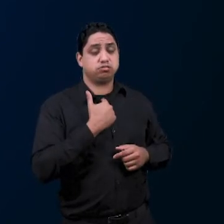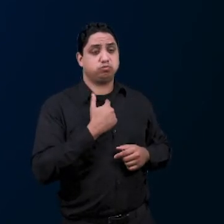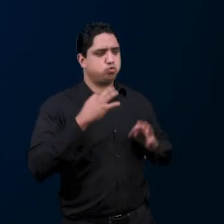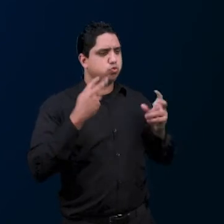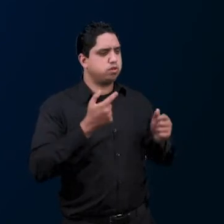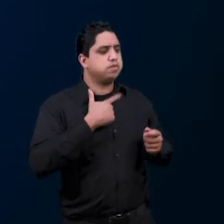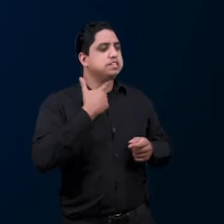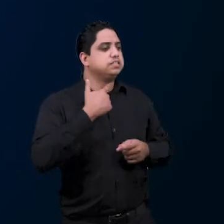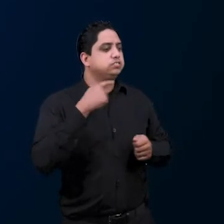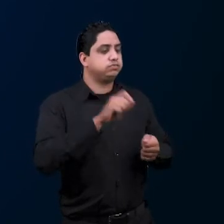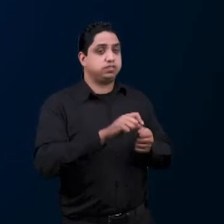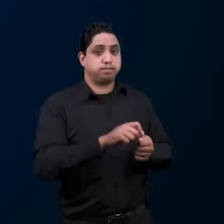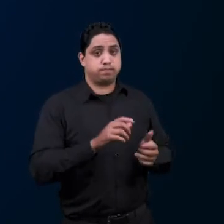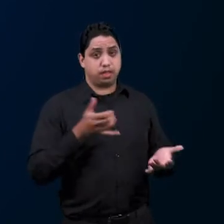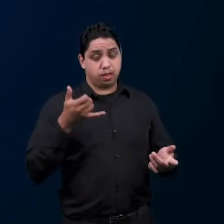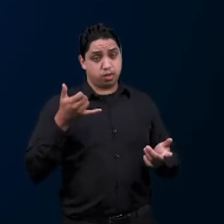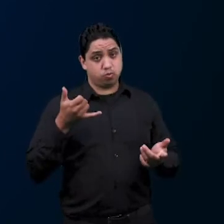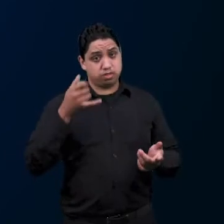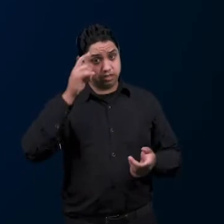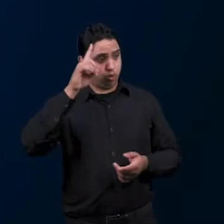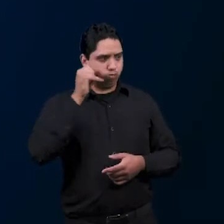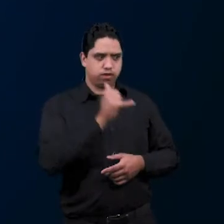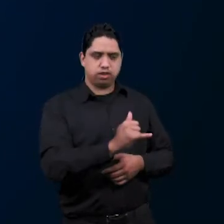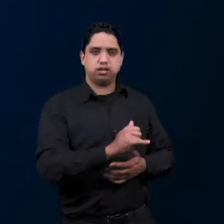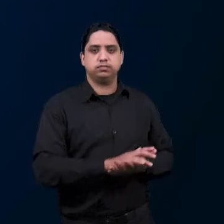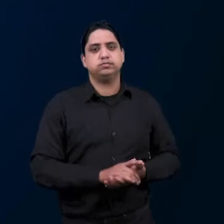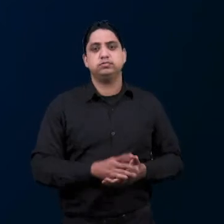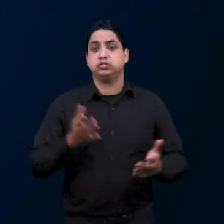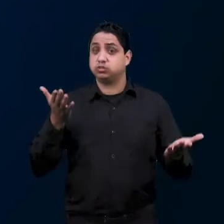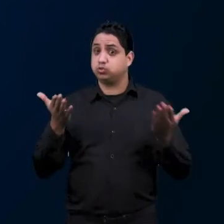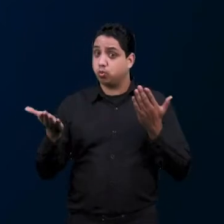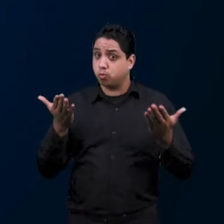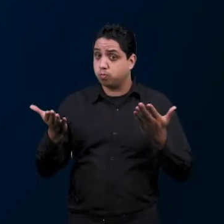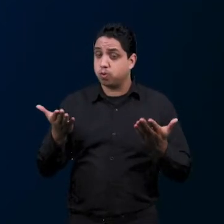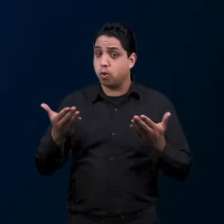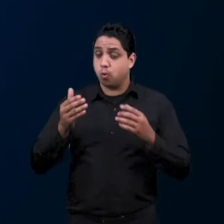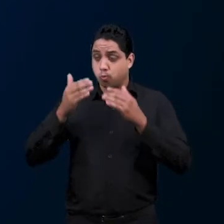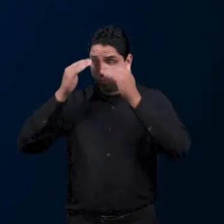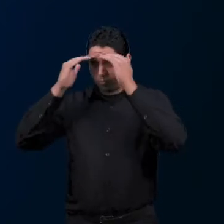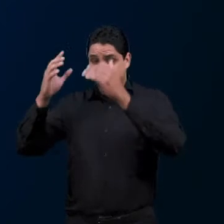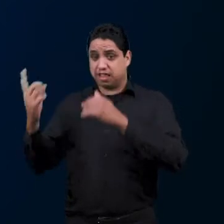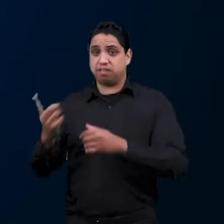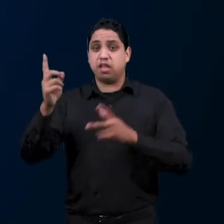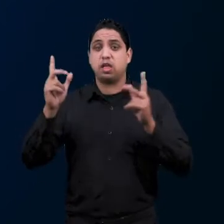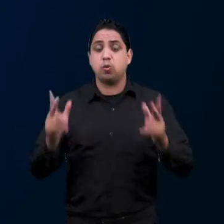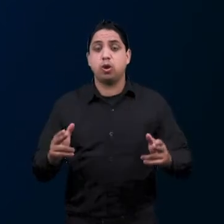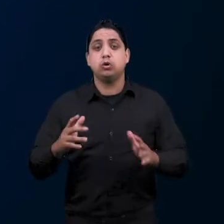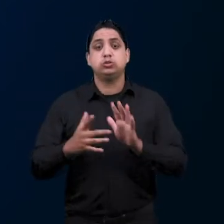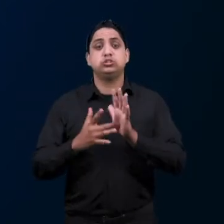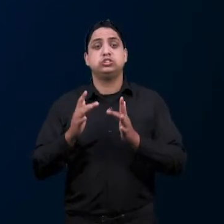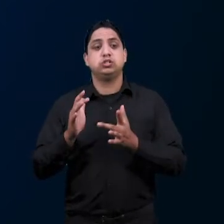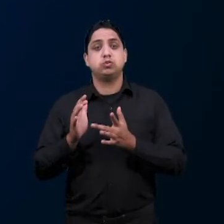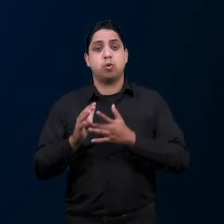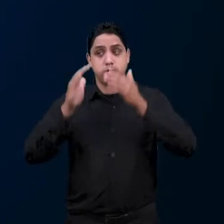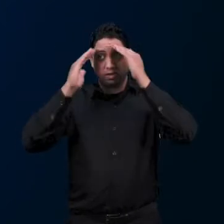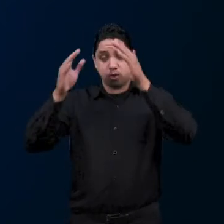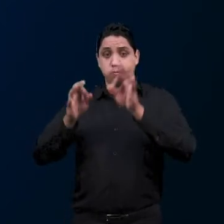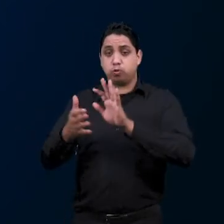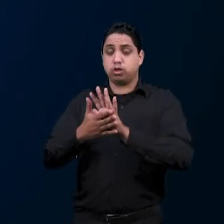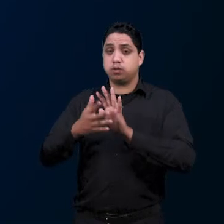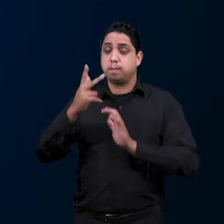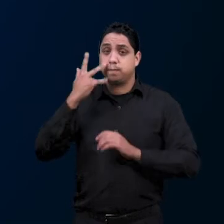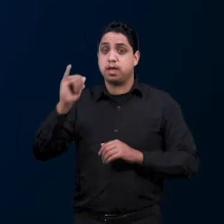vontade. Profeticamente, a obediência de Davi fala da obediência de Jesus ao projeto do Pai, conforme o texto do